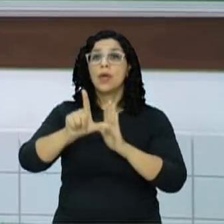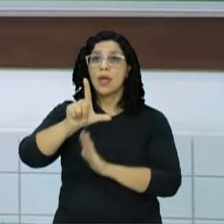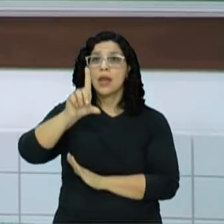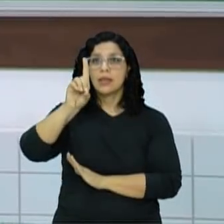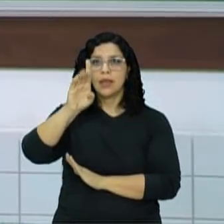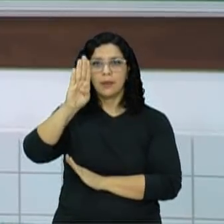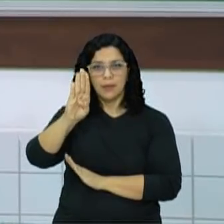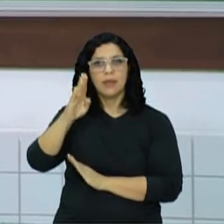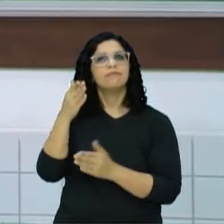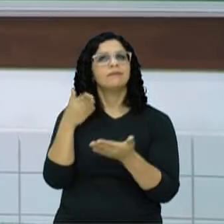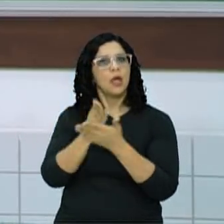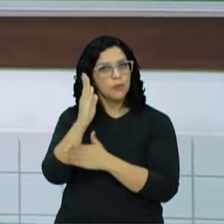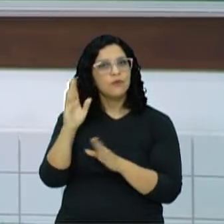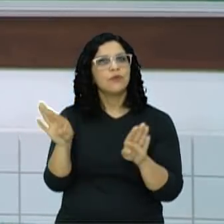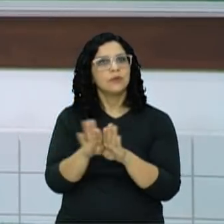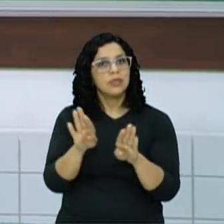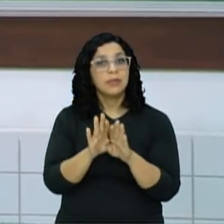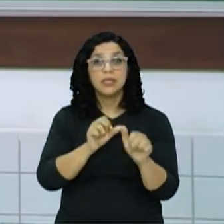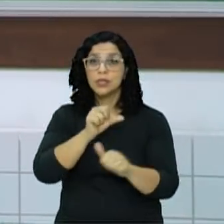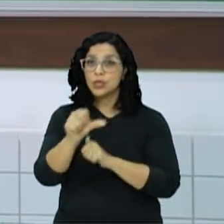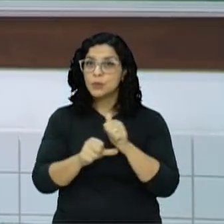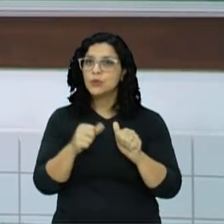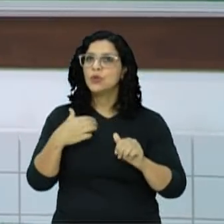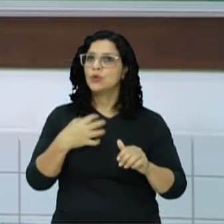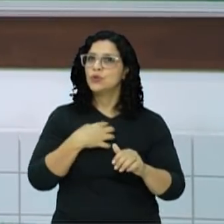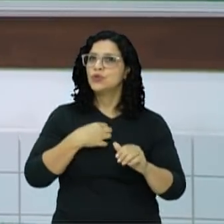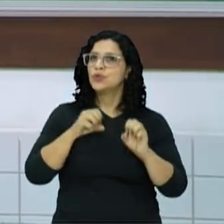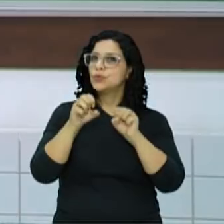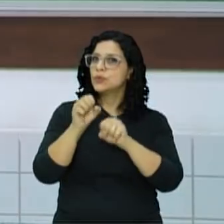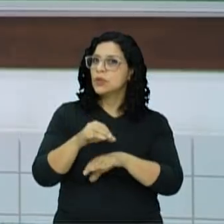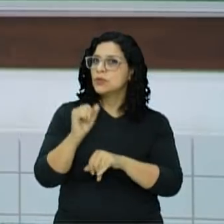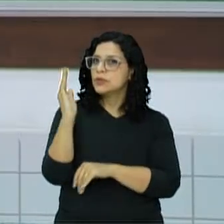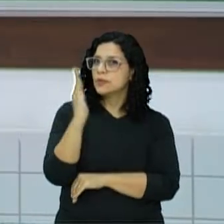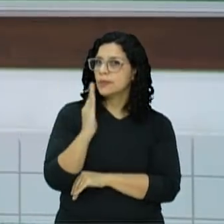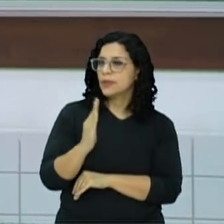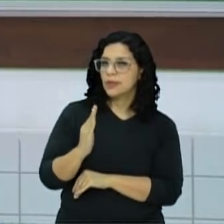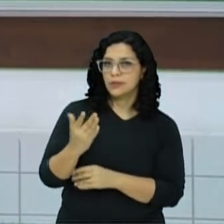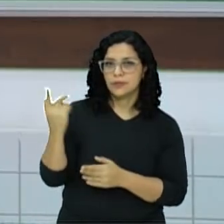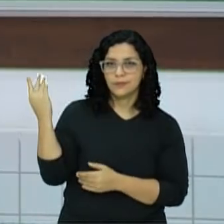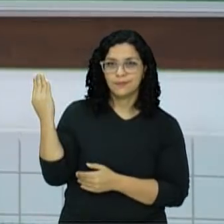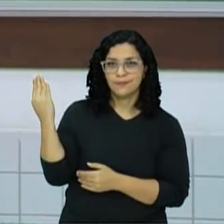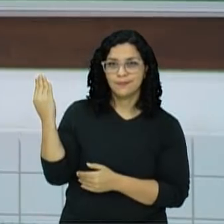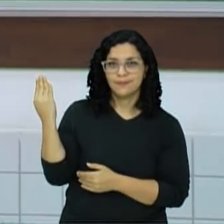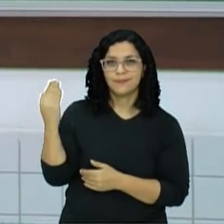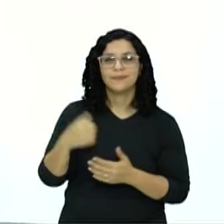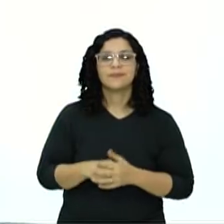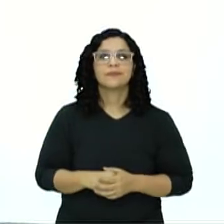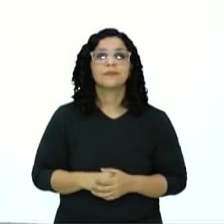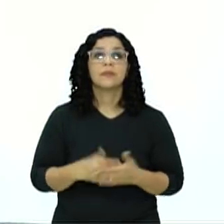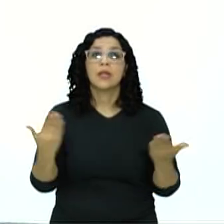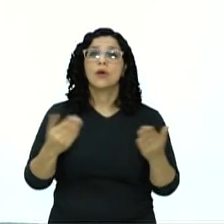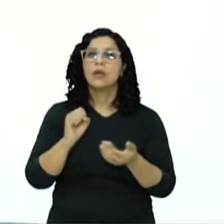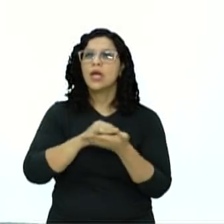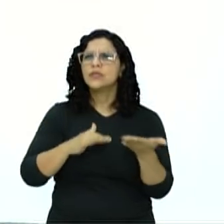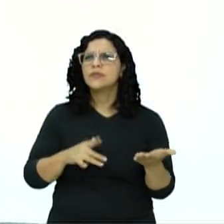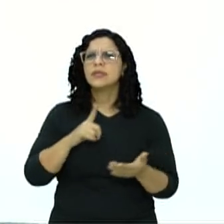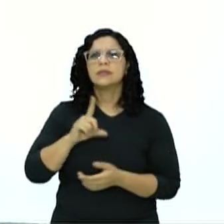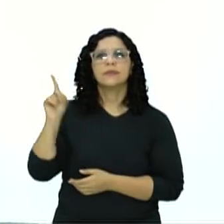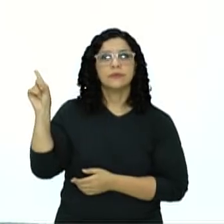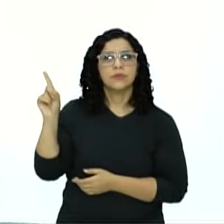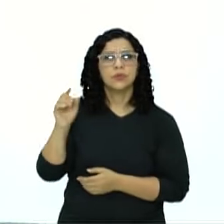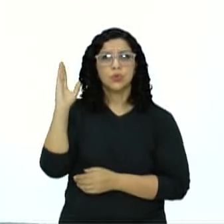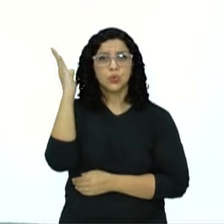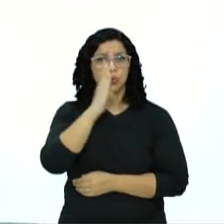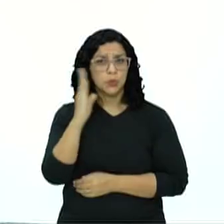e Bases da Educação Nacional, que reformularam a educação no Brasil. Tá aí para você. Próximo exercício.